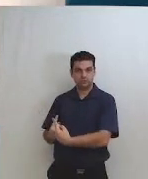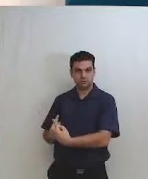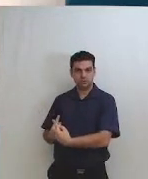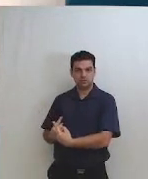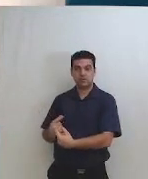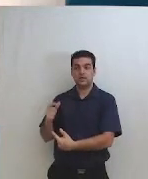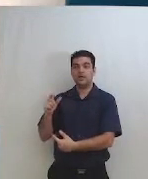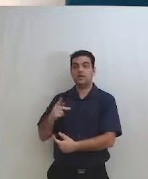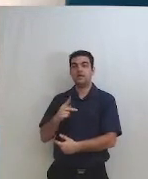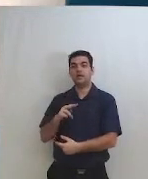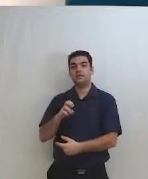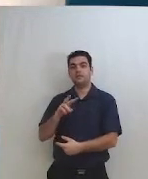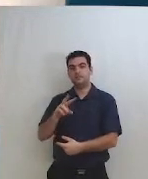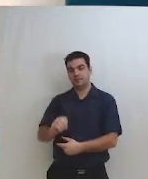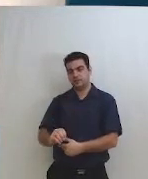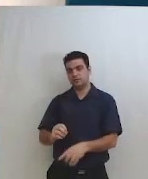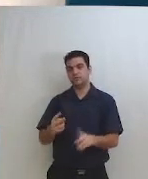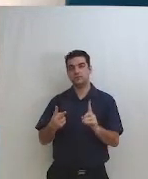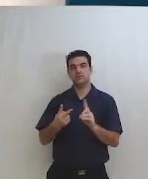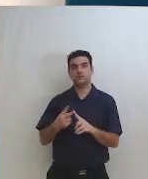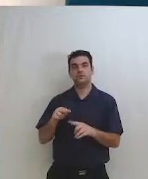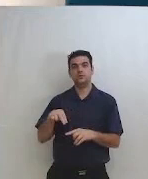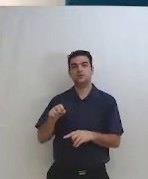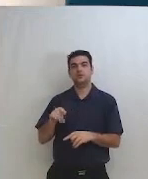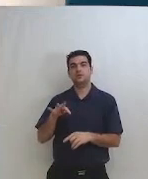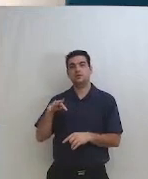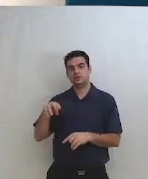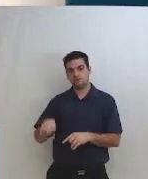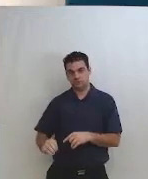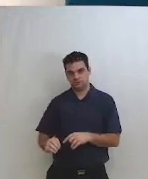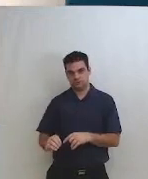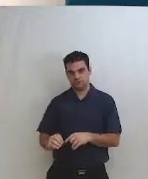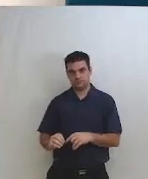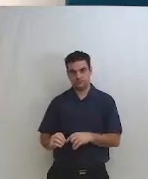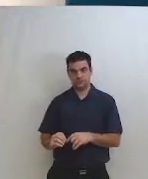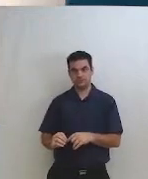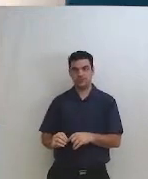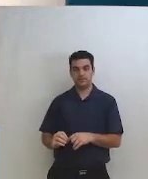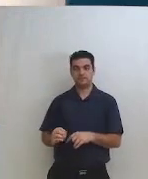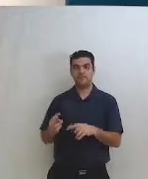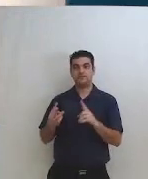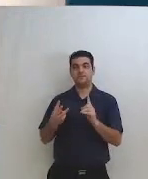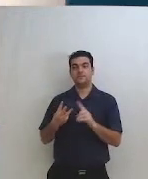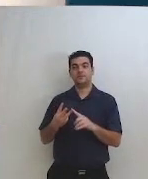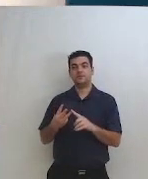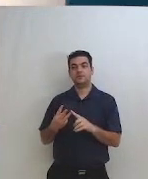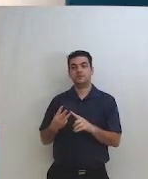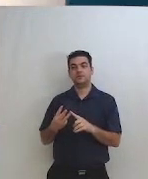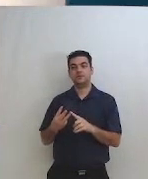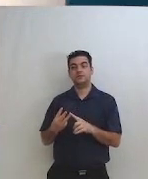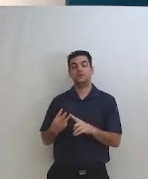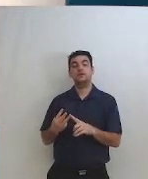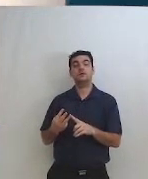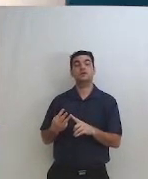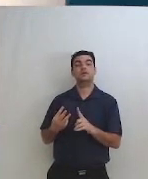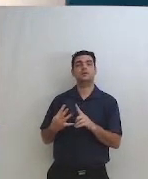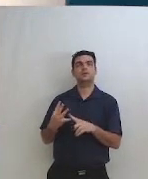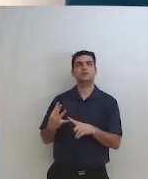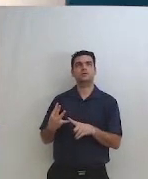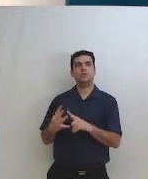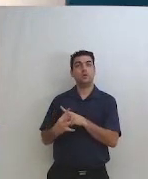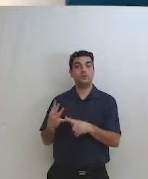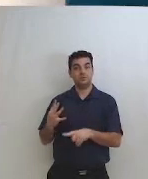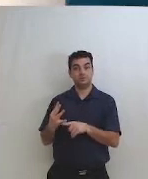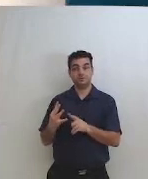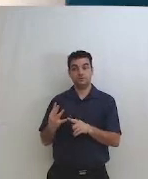Lindolfo Sarlo e Antônio Fernando de Miranda, e entre Lau Kim Chong e Luiz Antônio Medeiros Neto, o que não